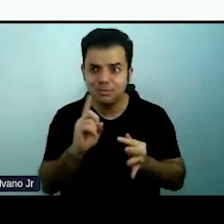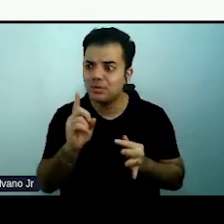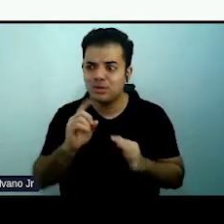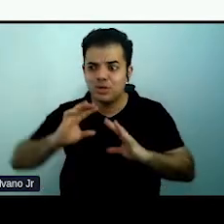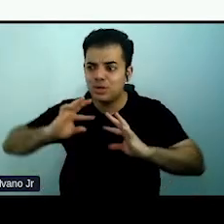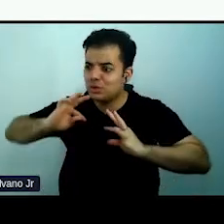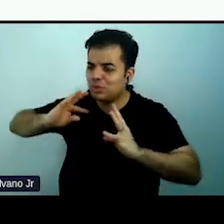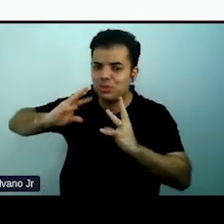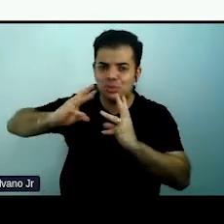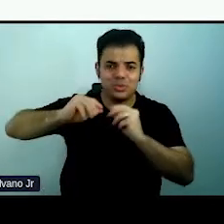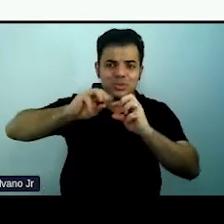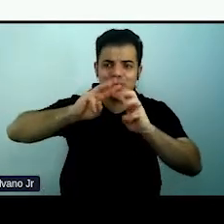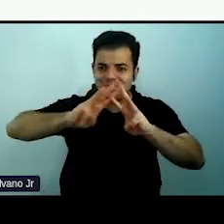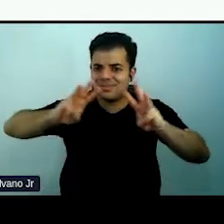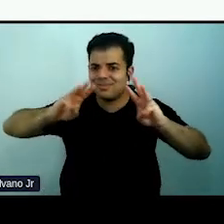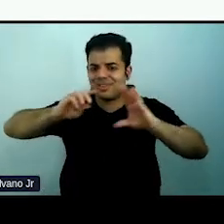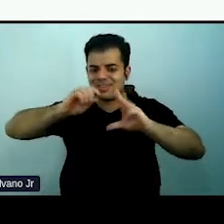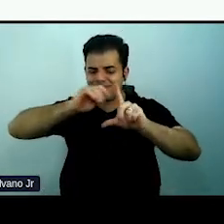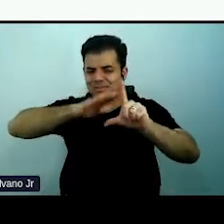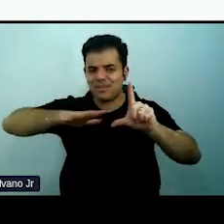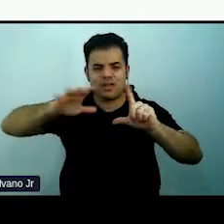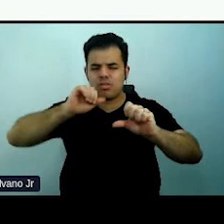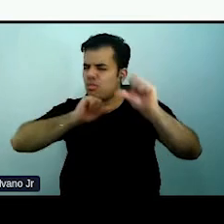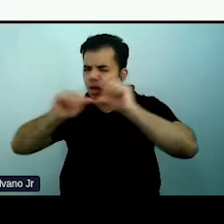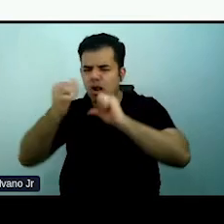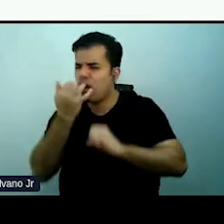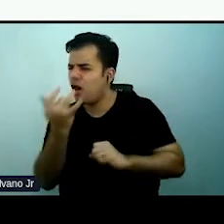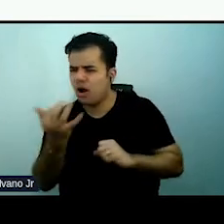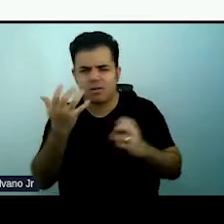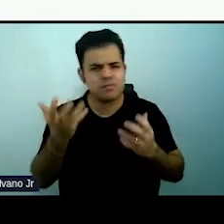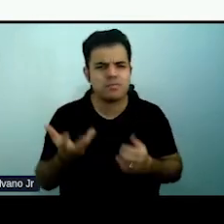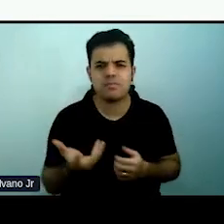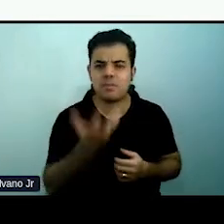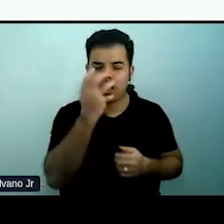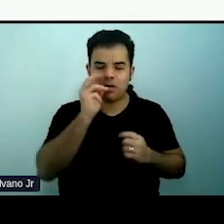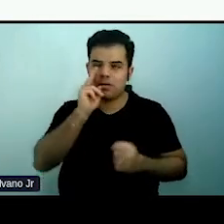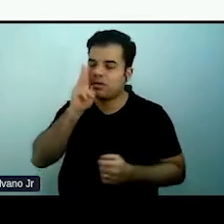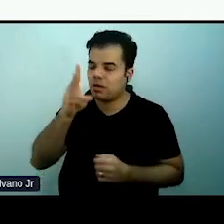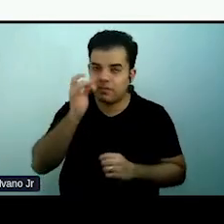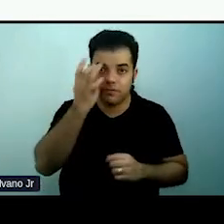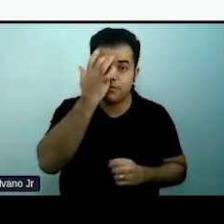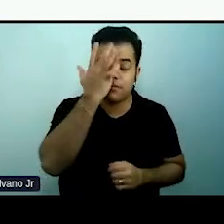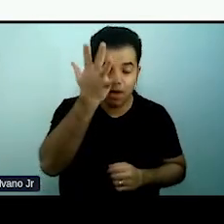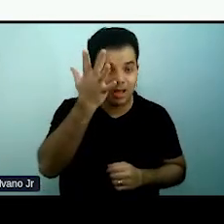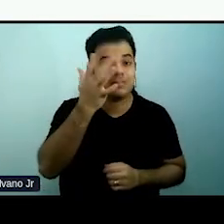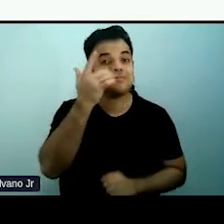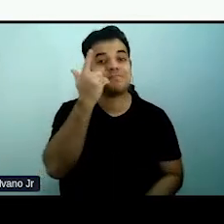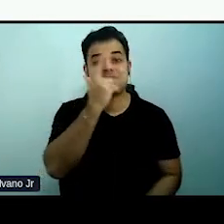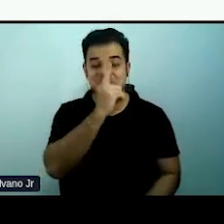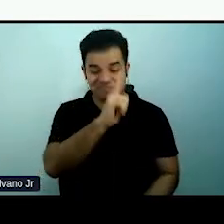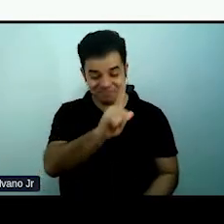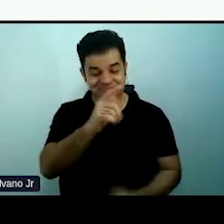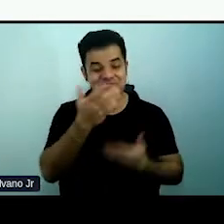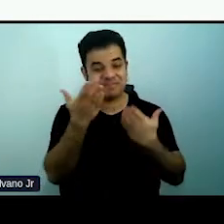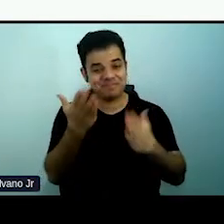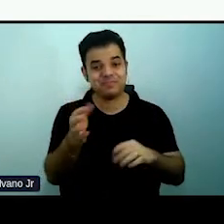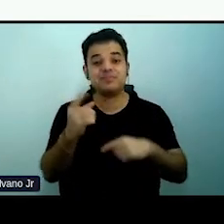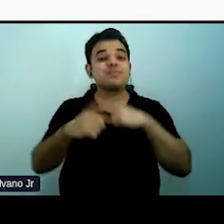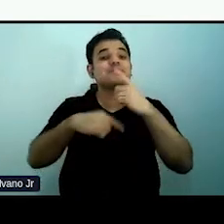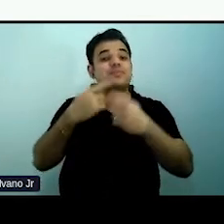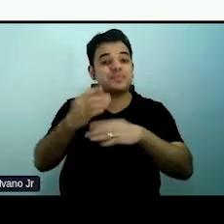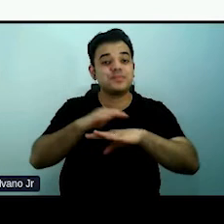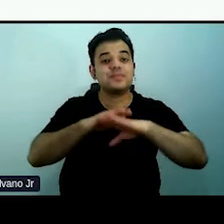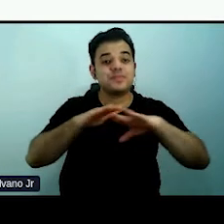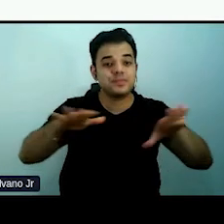o ecossistema a gente mudou as cores, fazendo com que o contraste chegasse a esse nível. E aí, pessoal, a